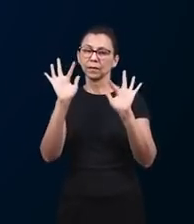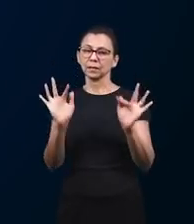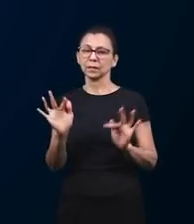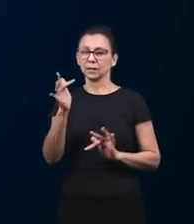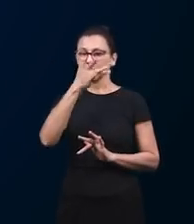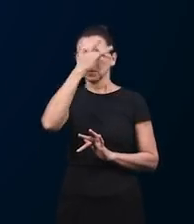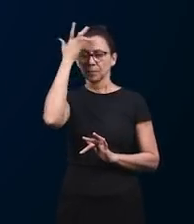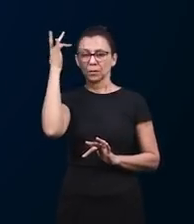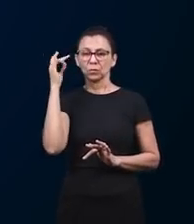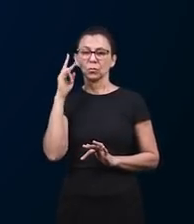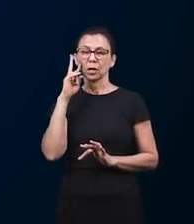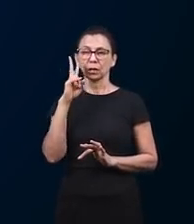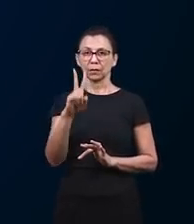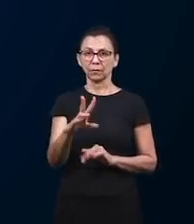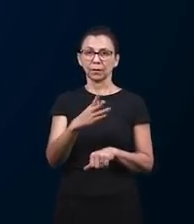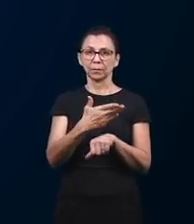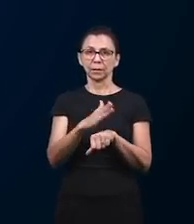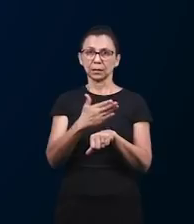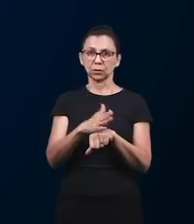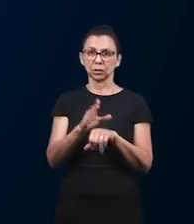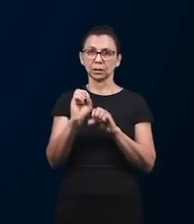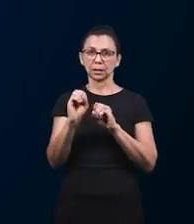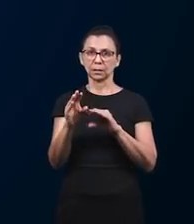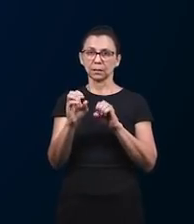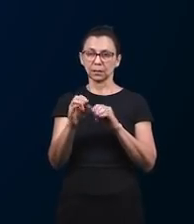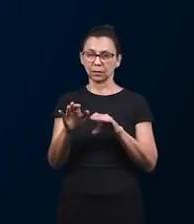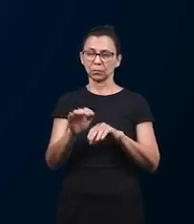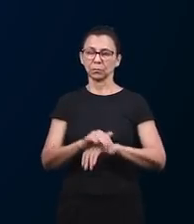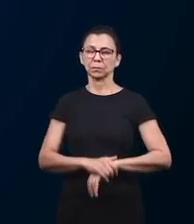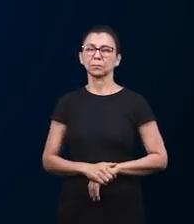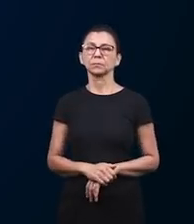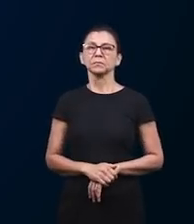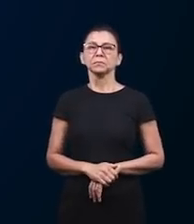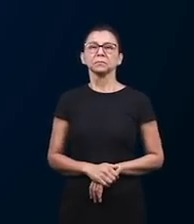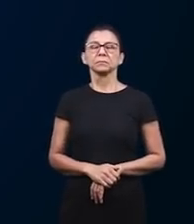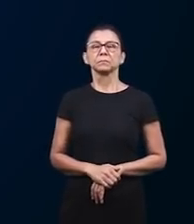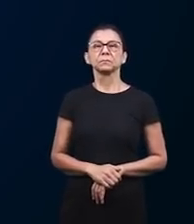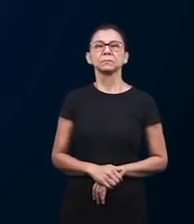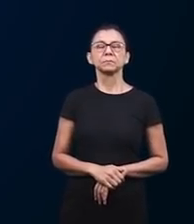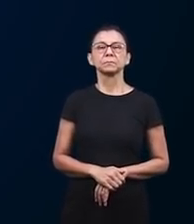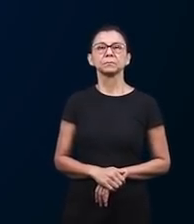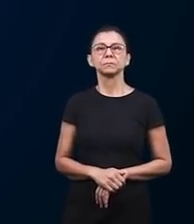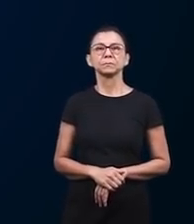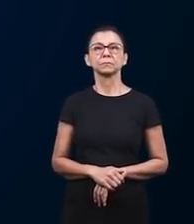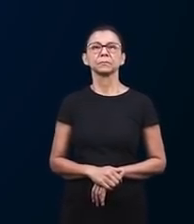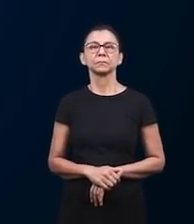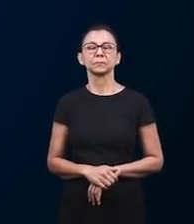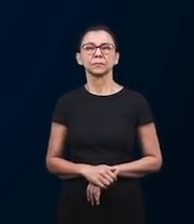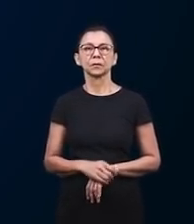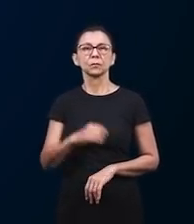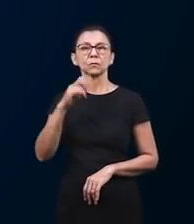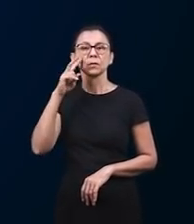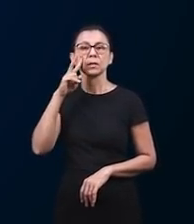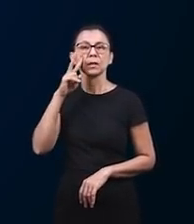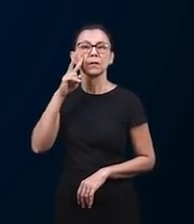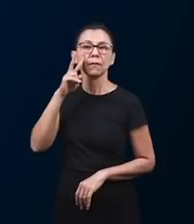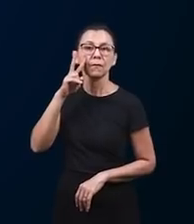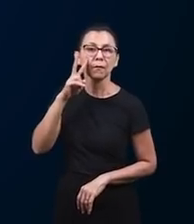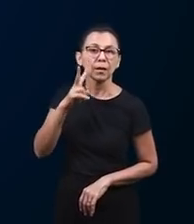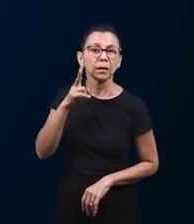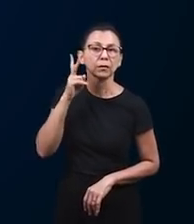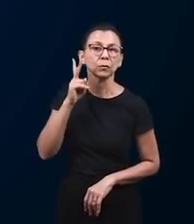que ouve e pratica as minhas palavras. Então, quando Jesus fala isso, o verbo ali está falando de ouve